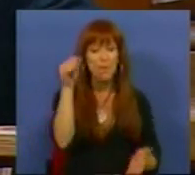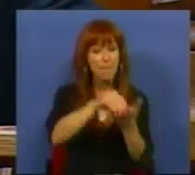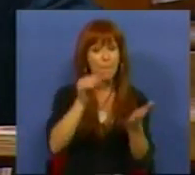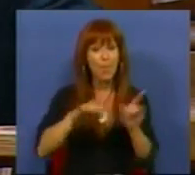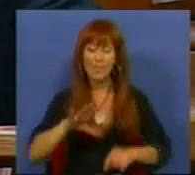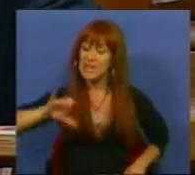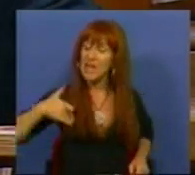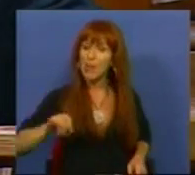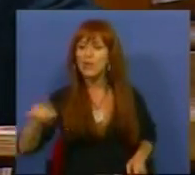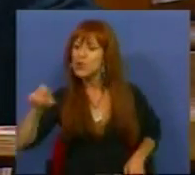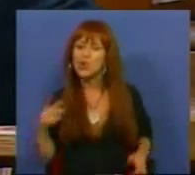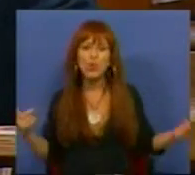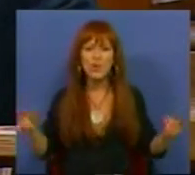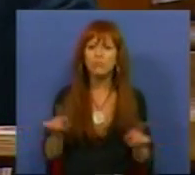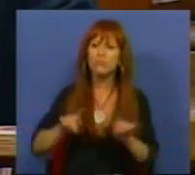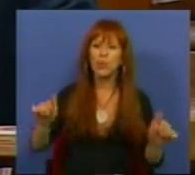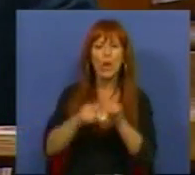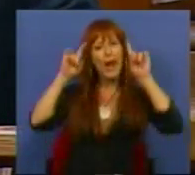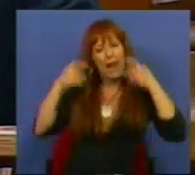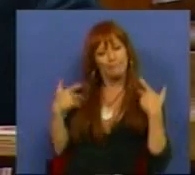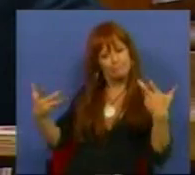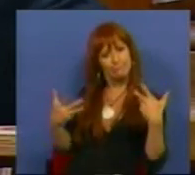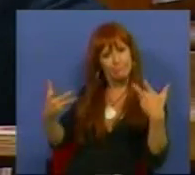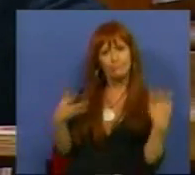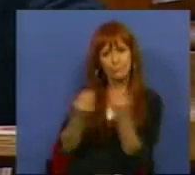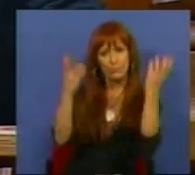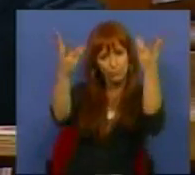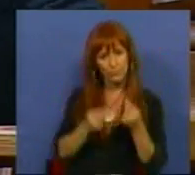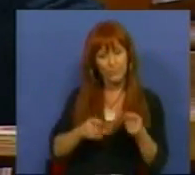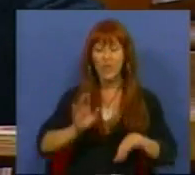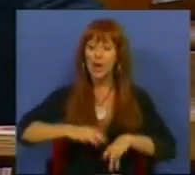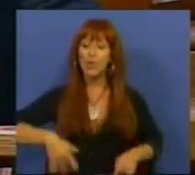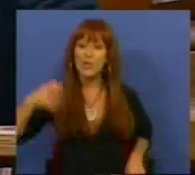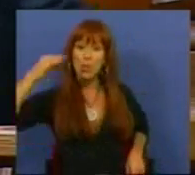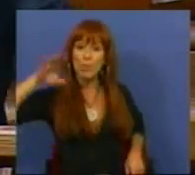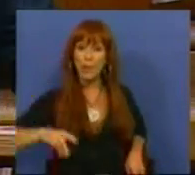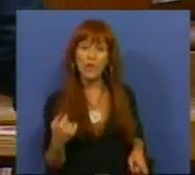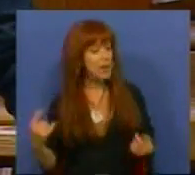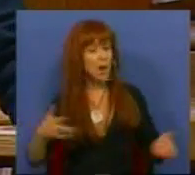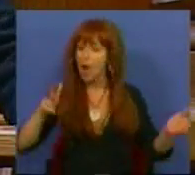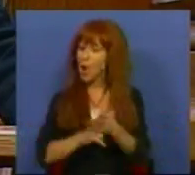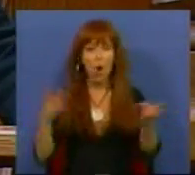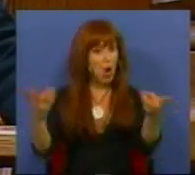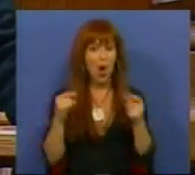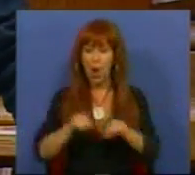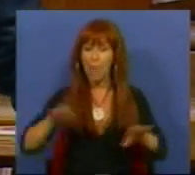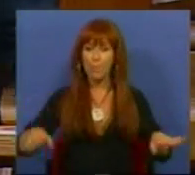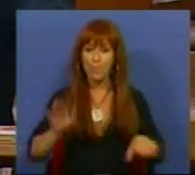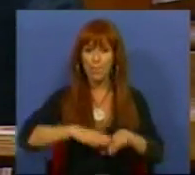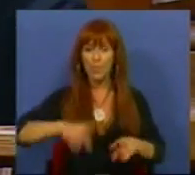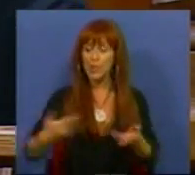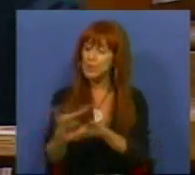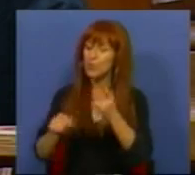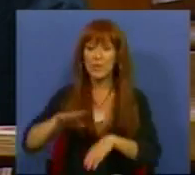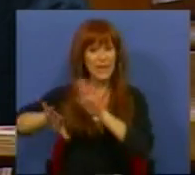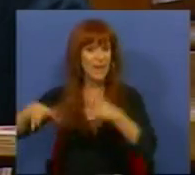pobres, o CDS escolheu estar na fotografia do orçamento. É por isso que o PS não aprova este orçamento porque